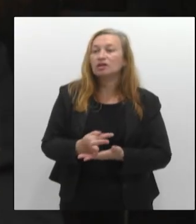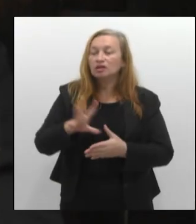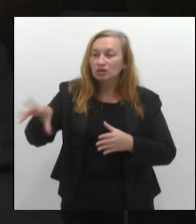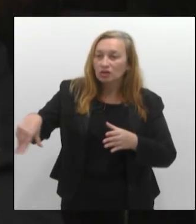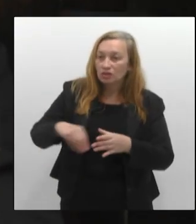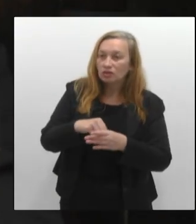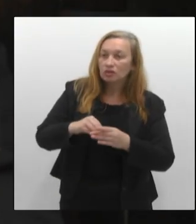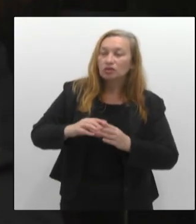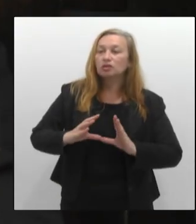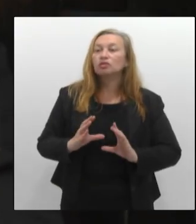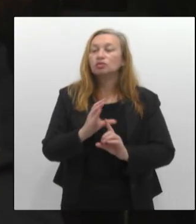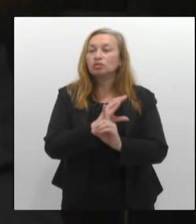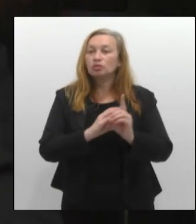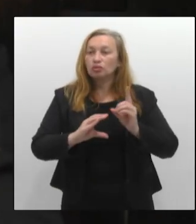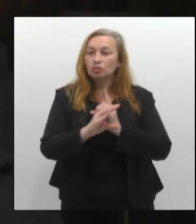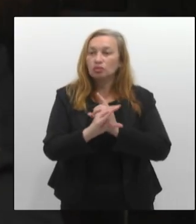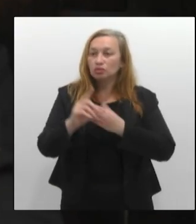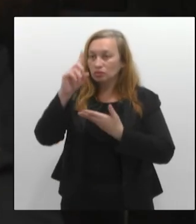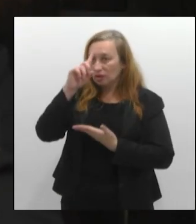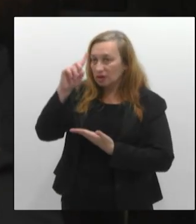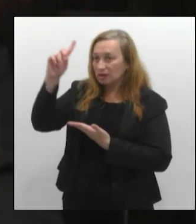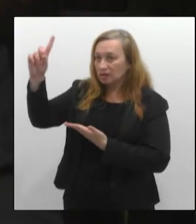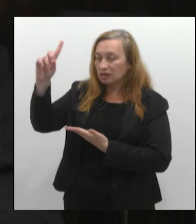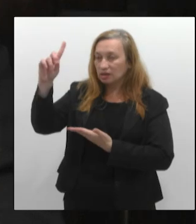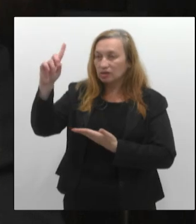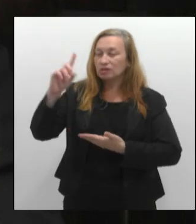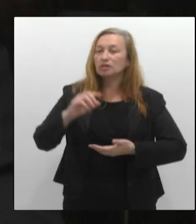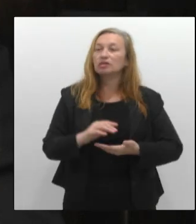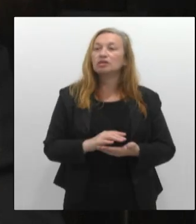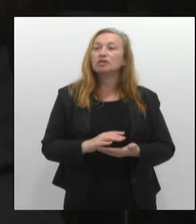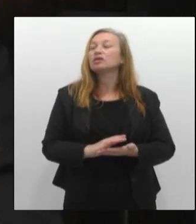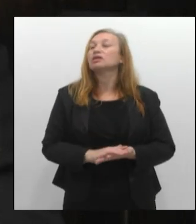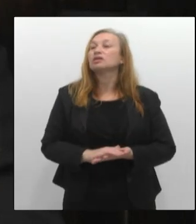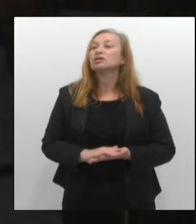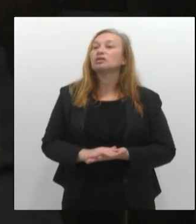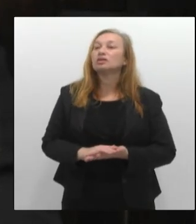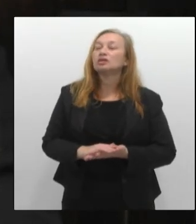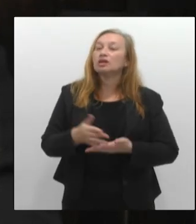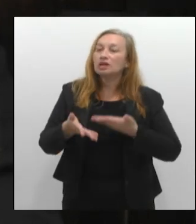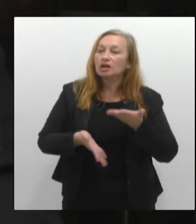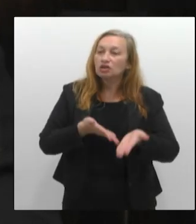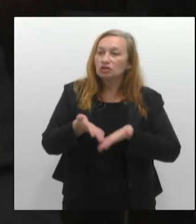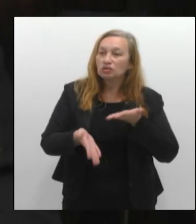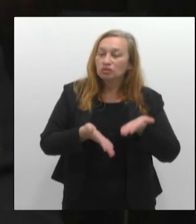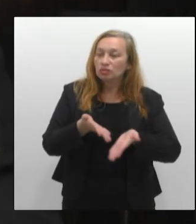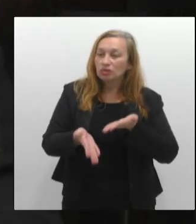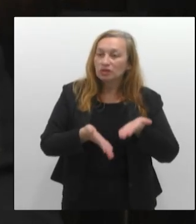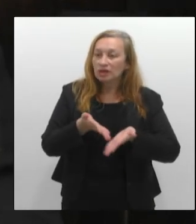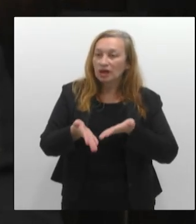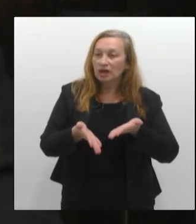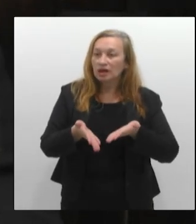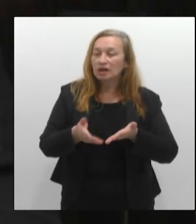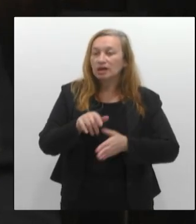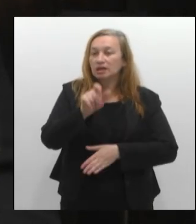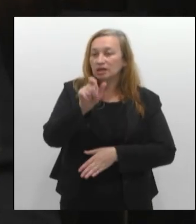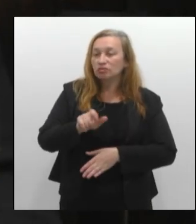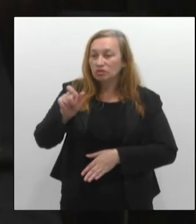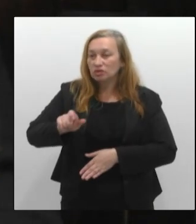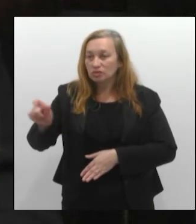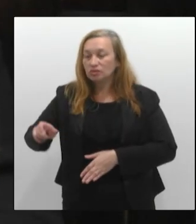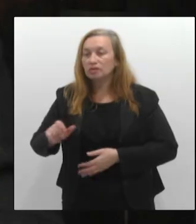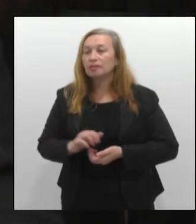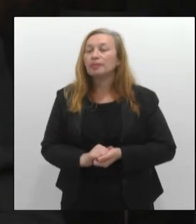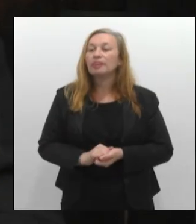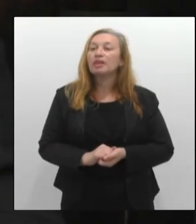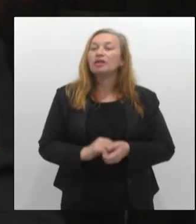do culto divino, e dar-se-ia remédio a tantos riscos e perigos para as almas. Fecha as aspas.